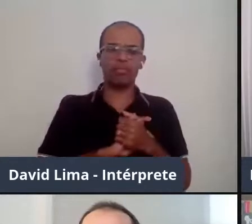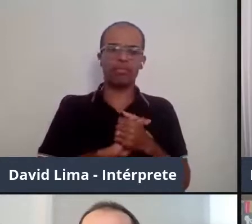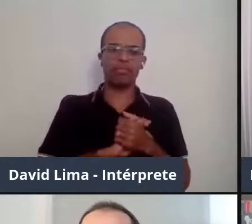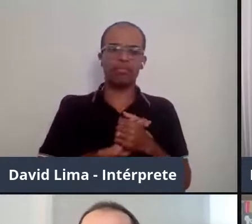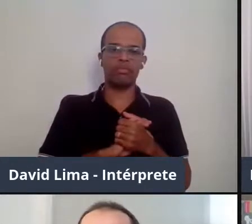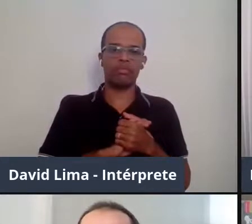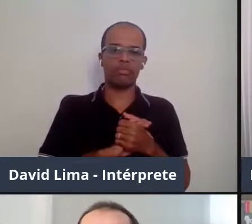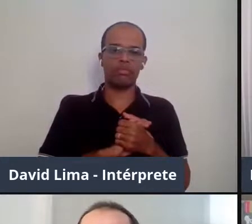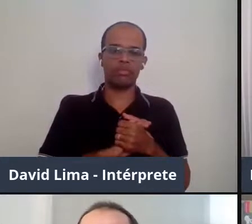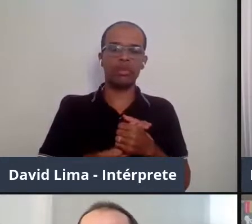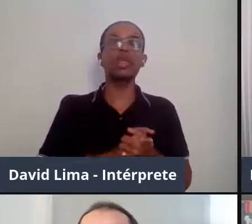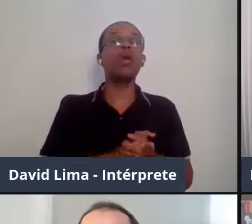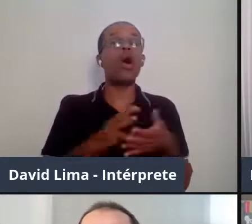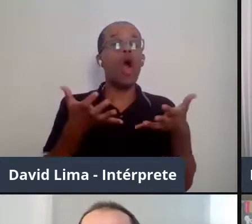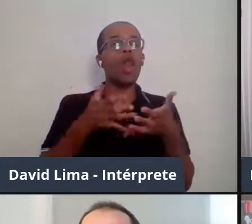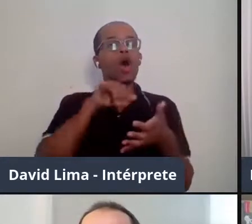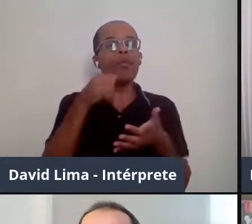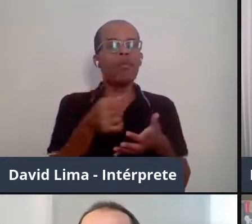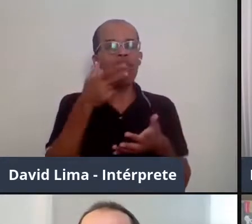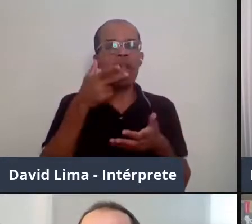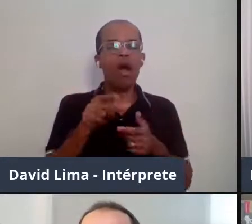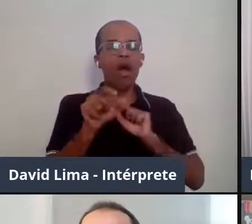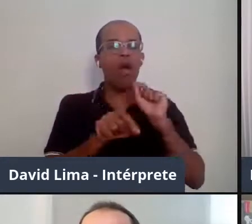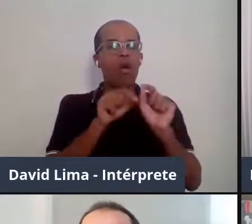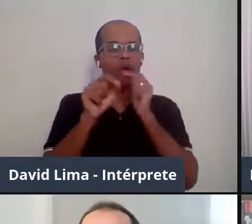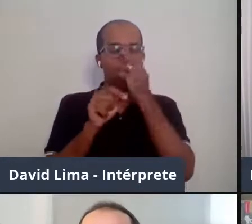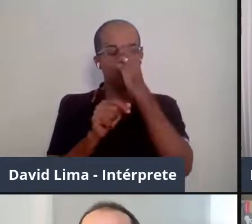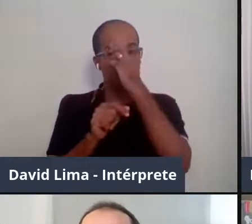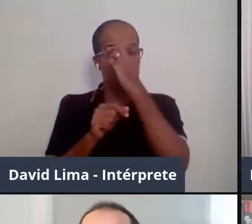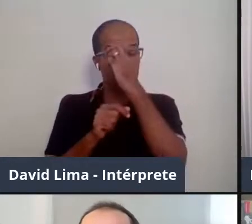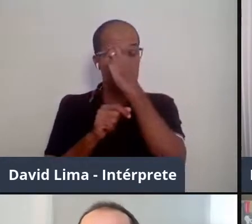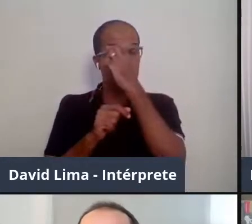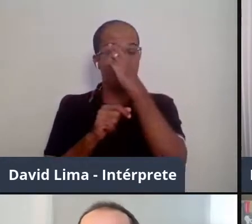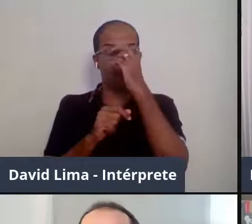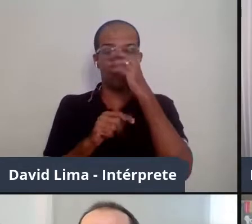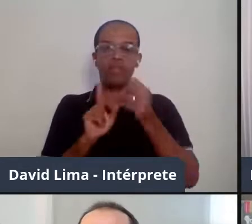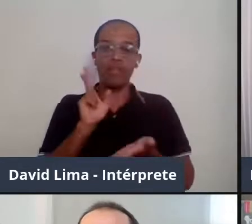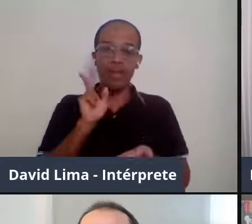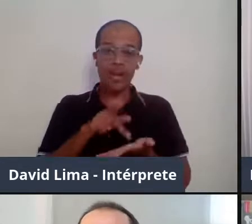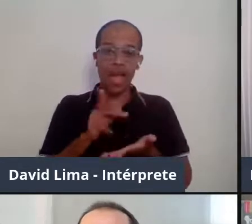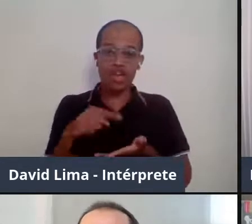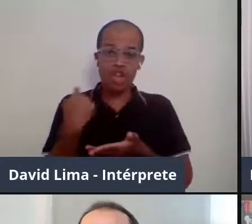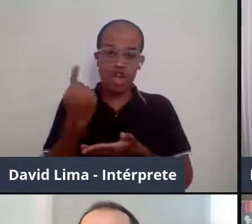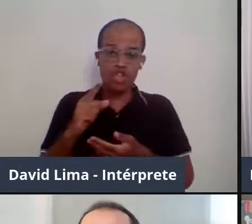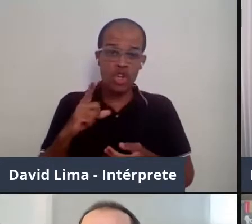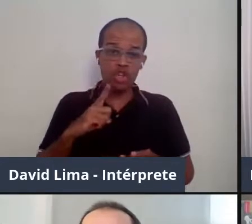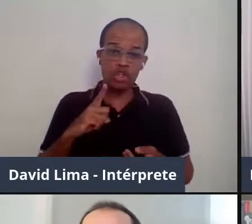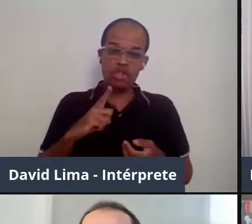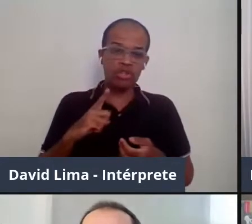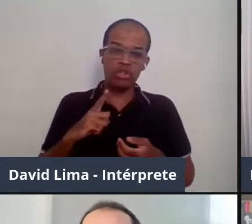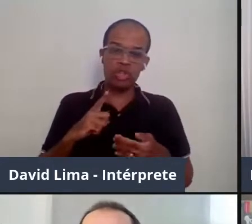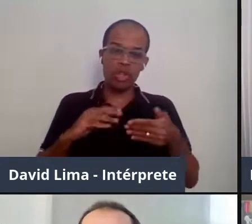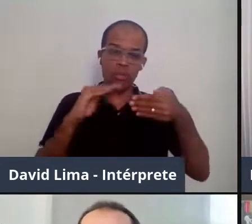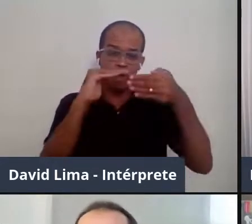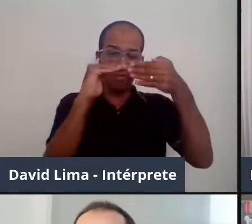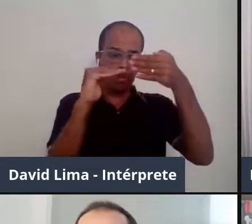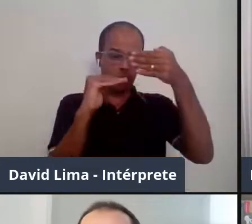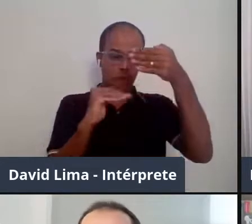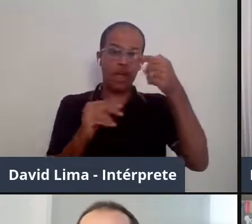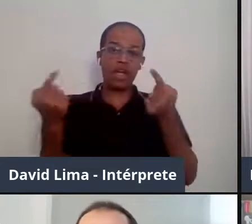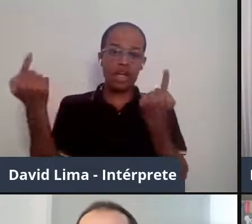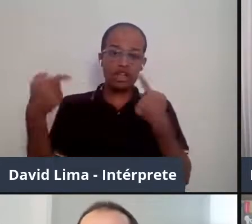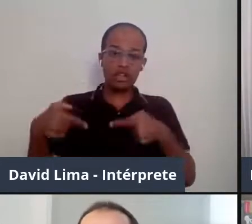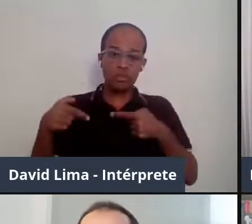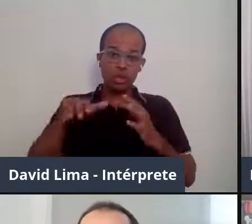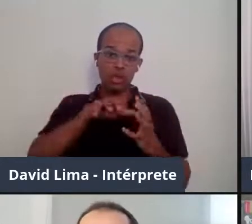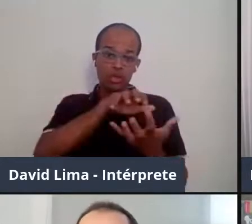a oportunidade para falar, que, na verdade, estamos muito mal colocados nessa disputa global